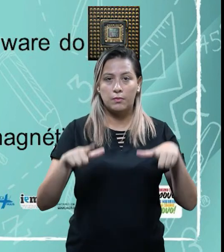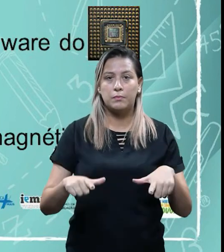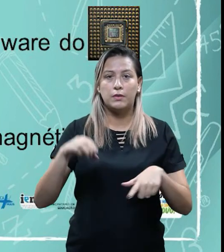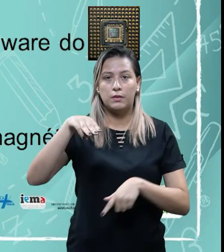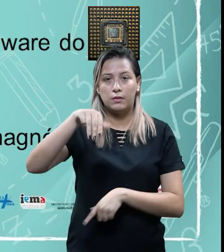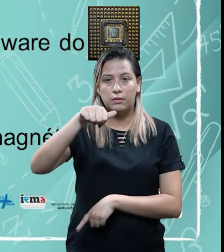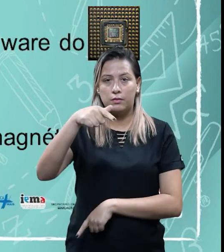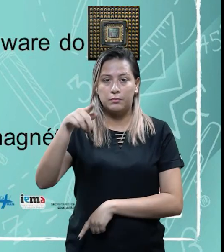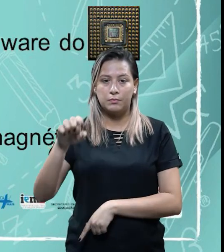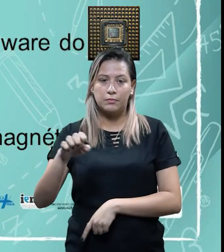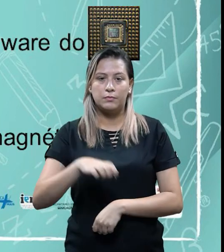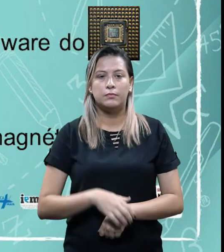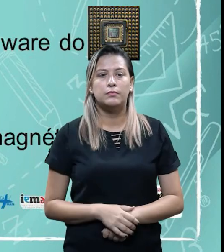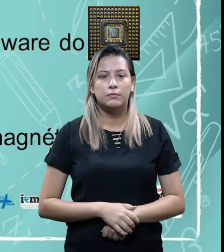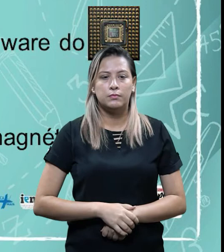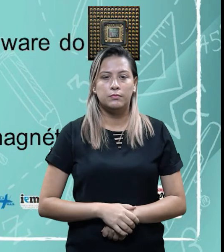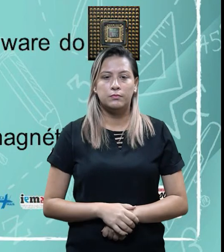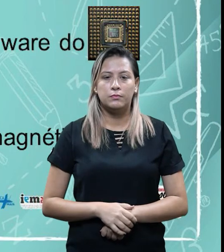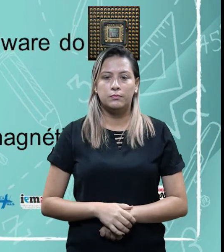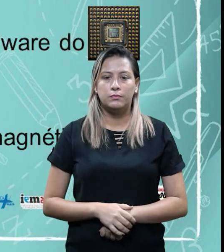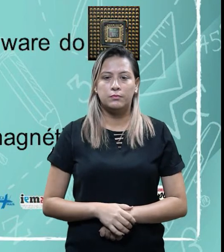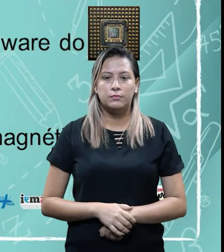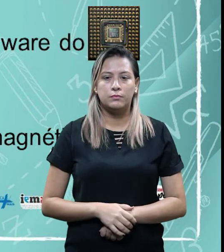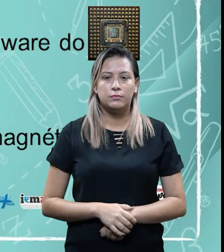conecta todos os dispositivos